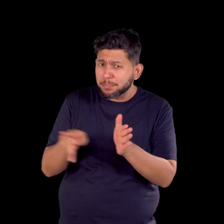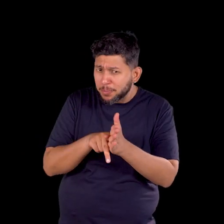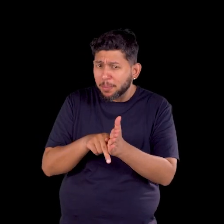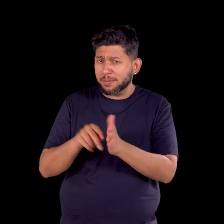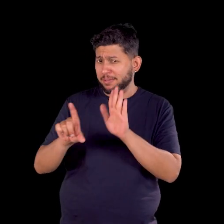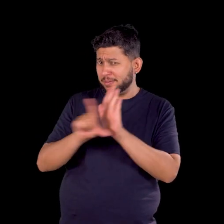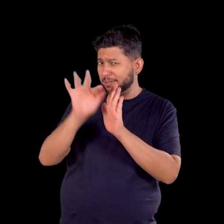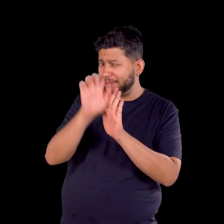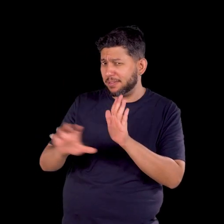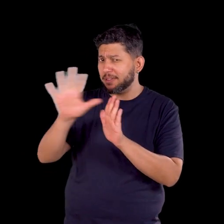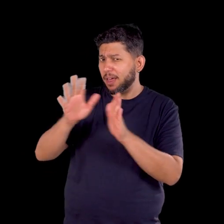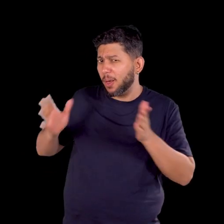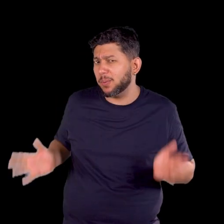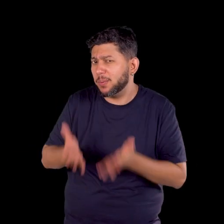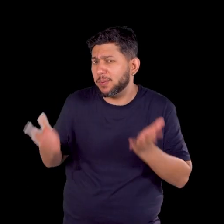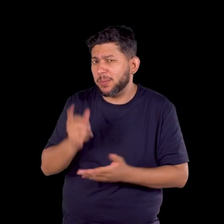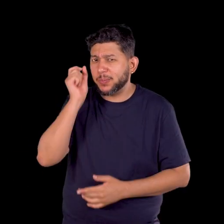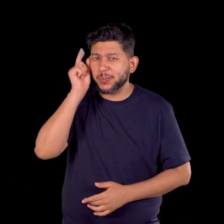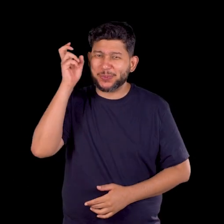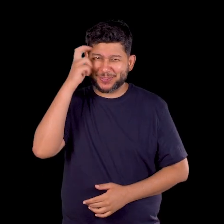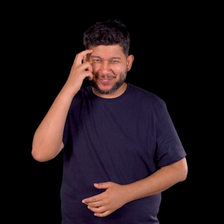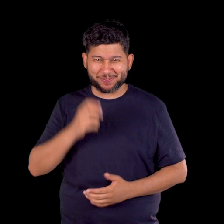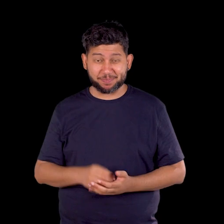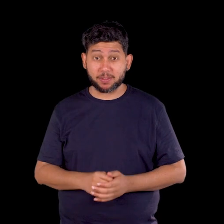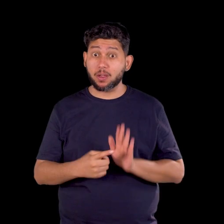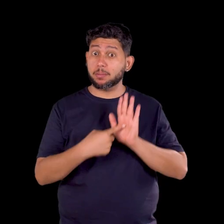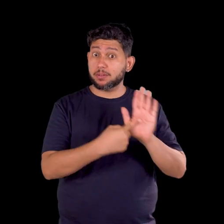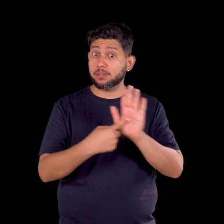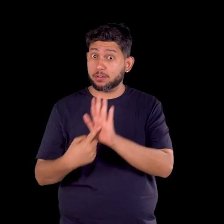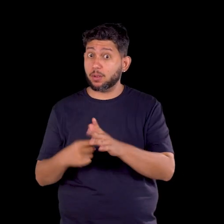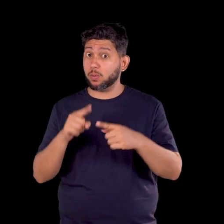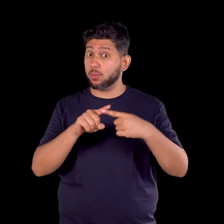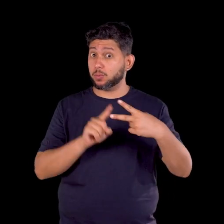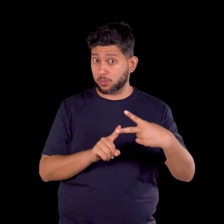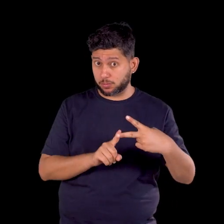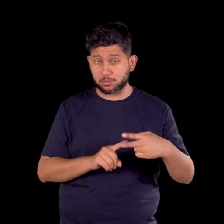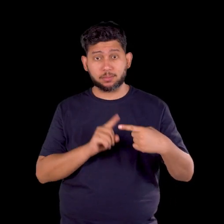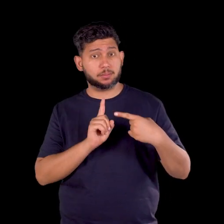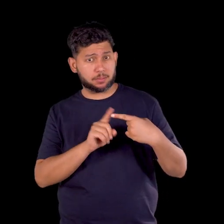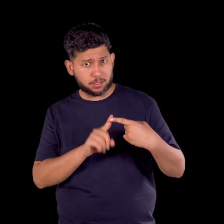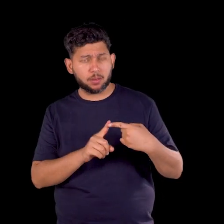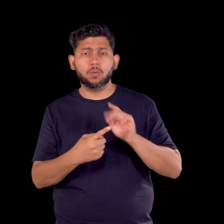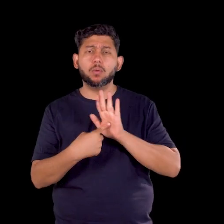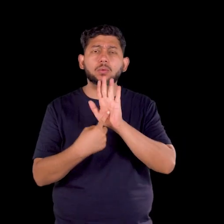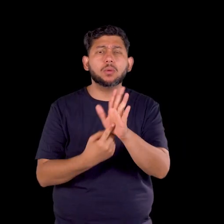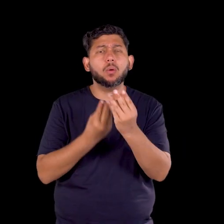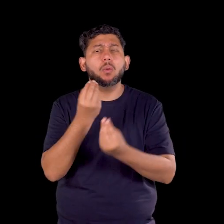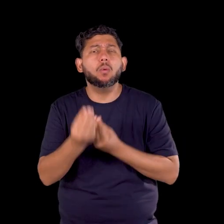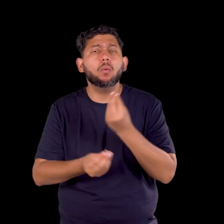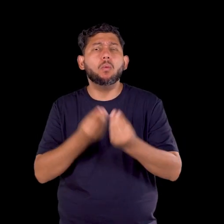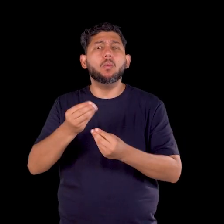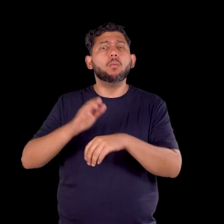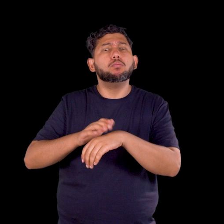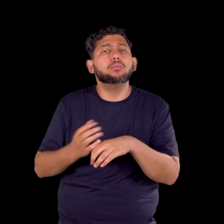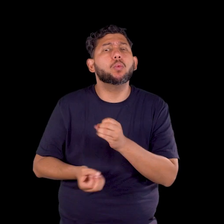Cultura. Essa apresentação será dividida em duas partes. Na primeira, vou comentar alguns aspectos relacionados à